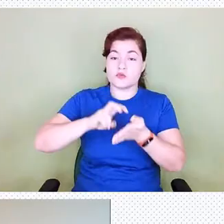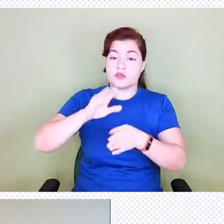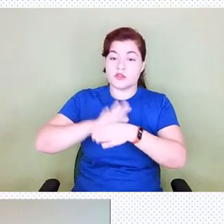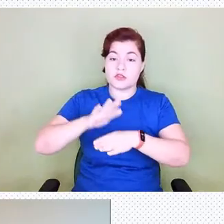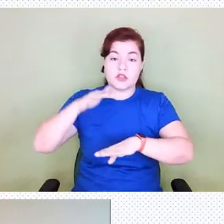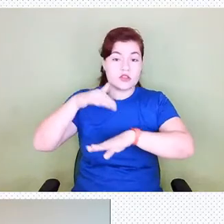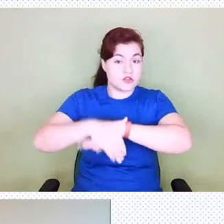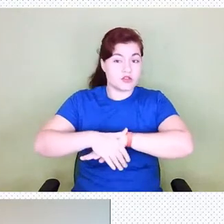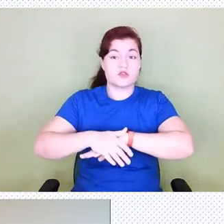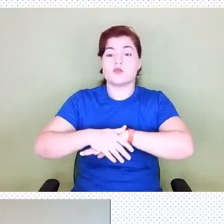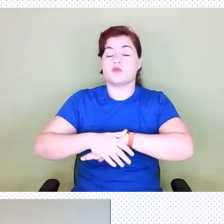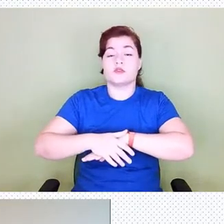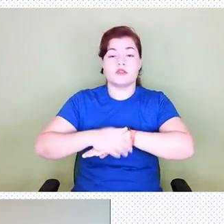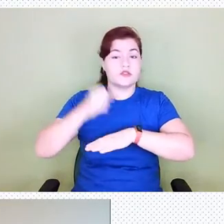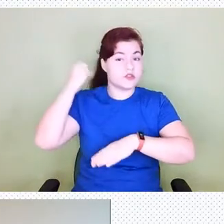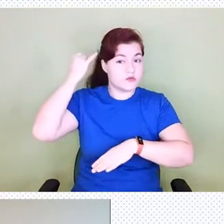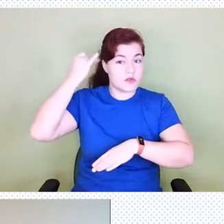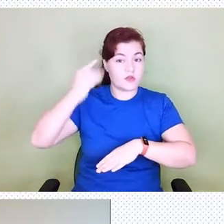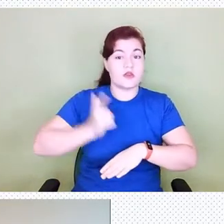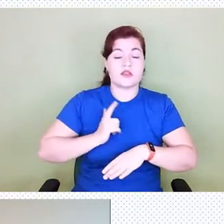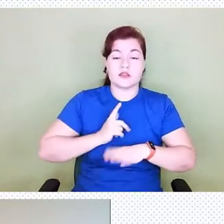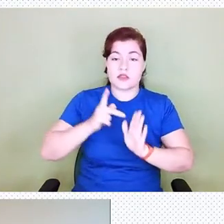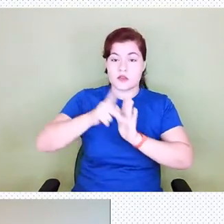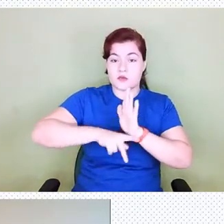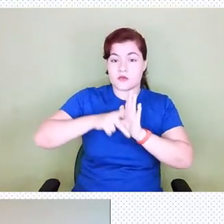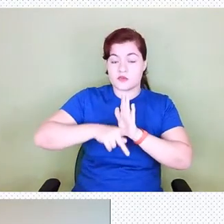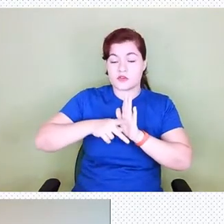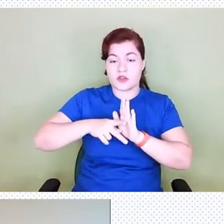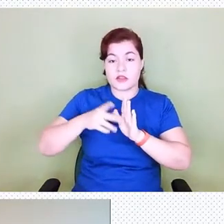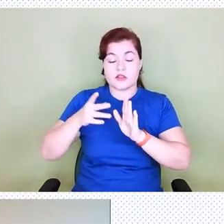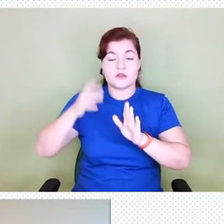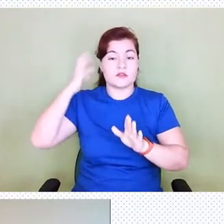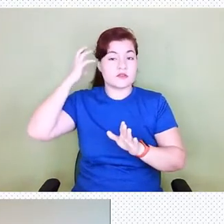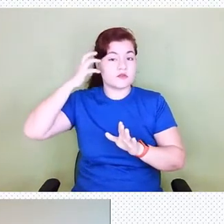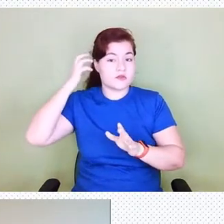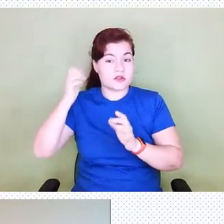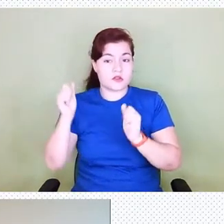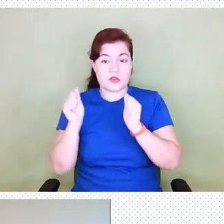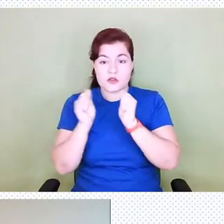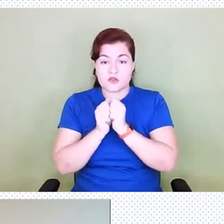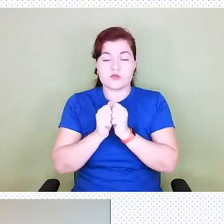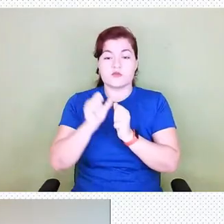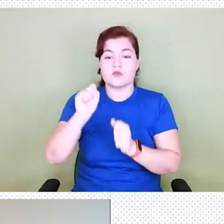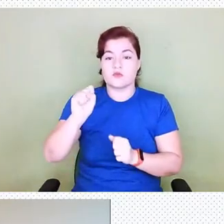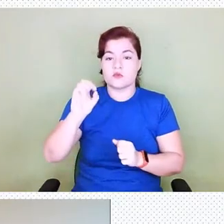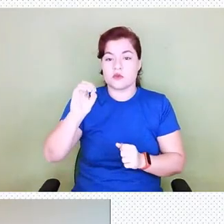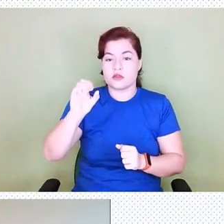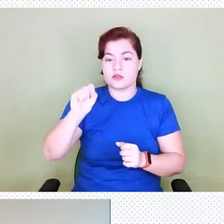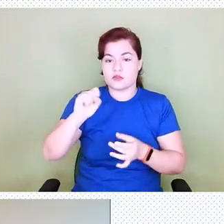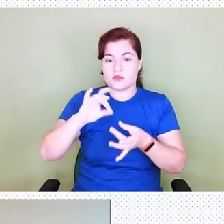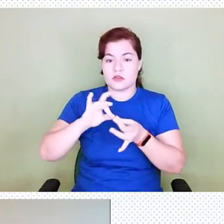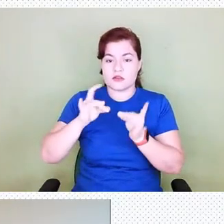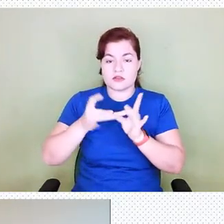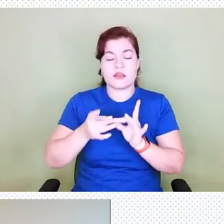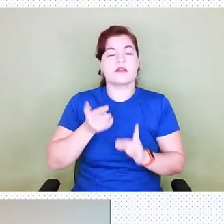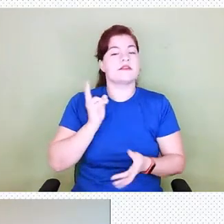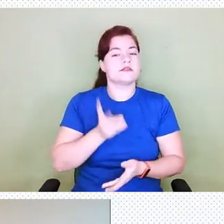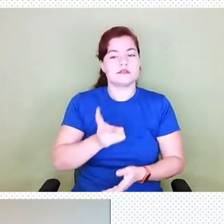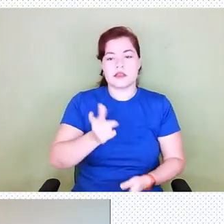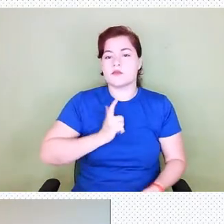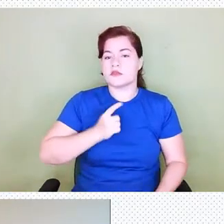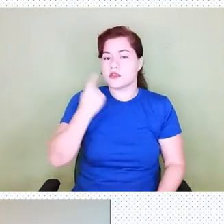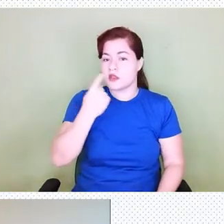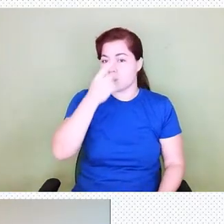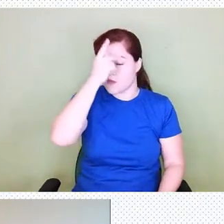projeto escutatório em parceria com a SOS Preces. Sempre vai haver um escutador que